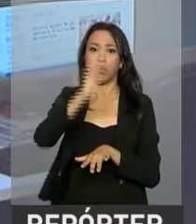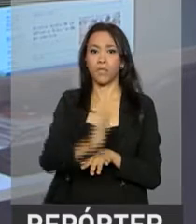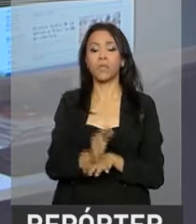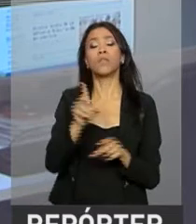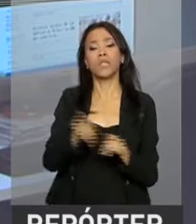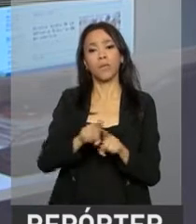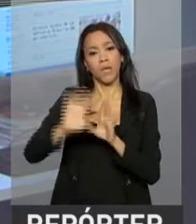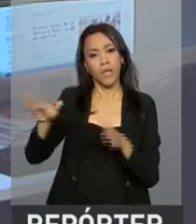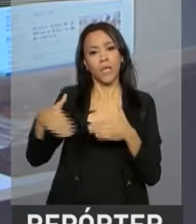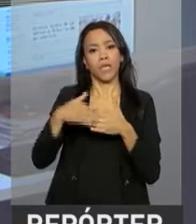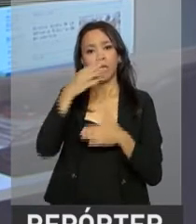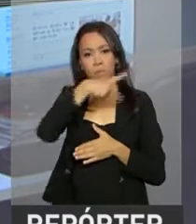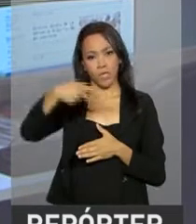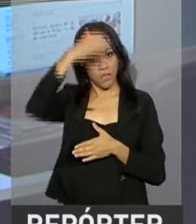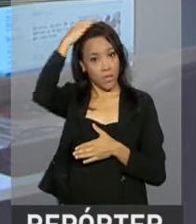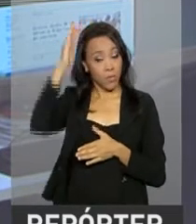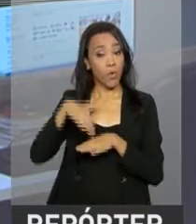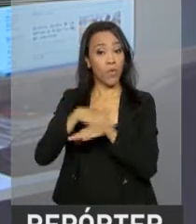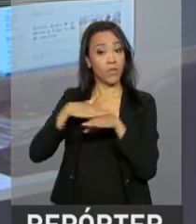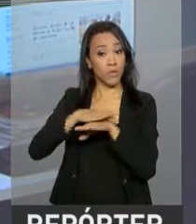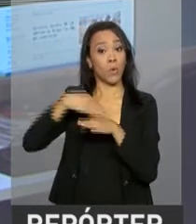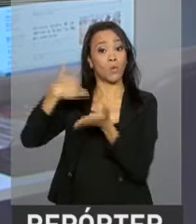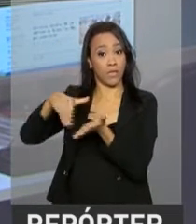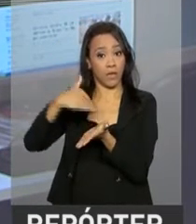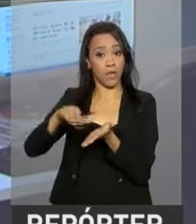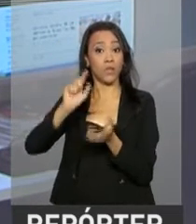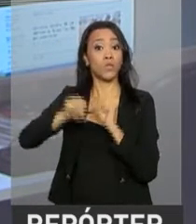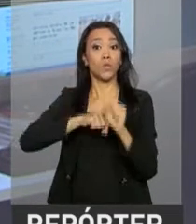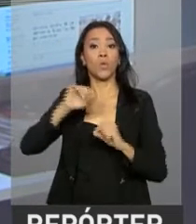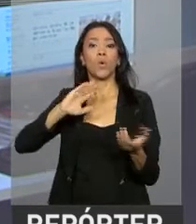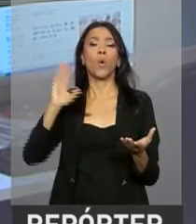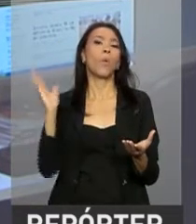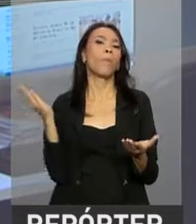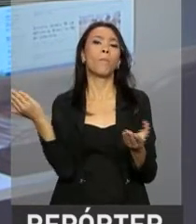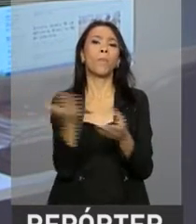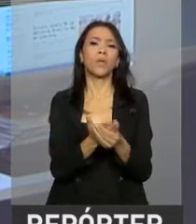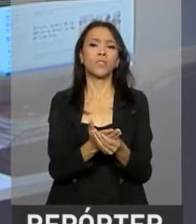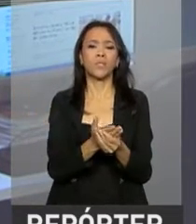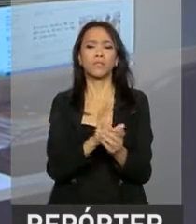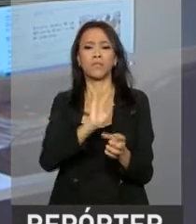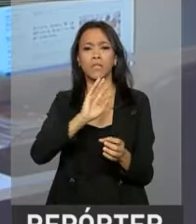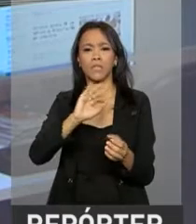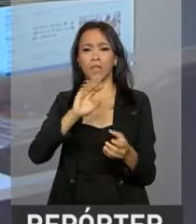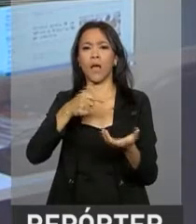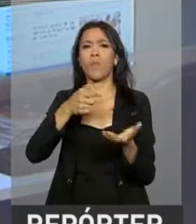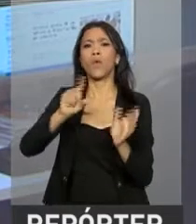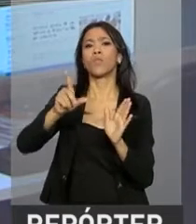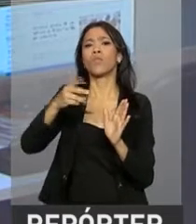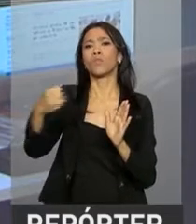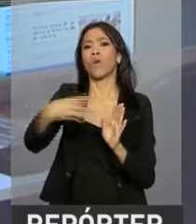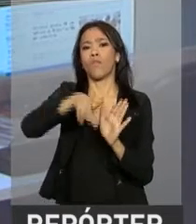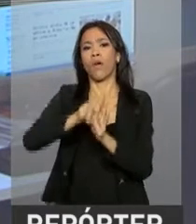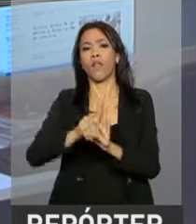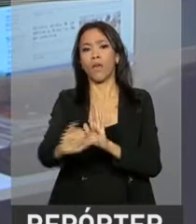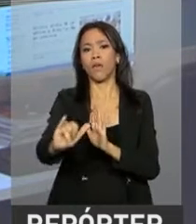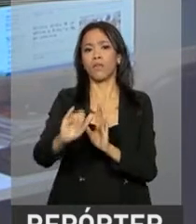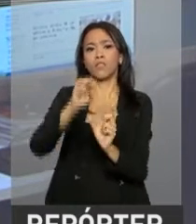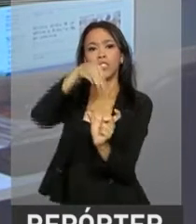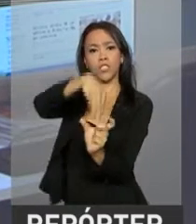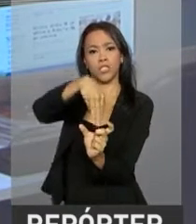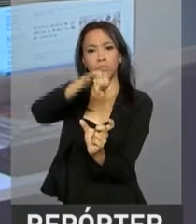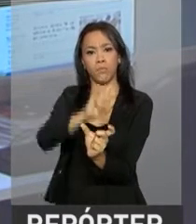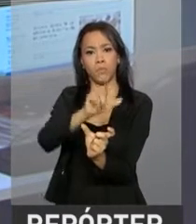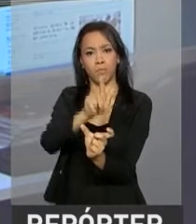com Ban Ki-moon sobre o projeto em tramitação no Congresso brasileiro que estabelece uma nova lei de migrações. A intenção